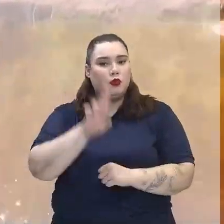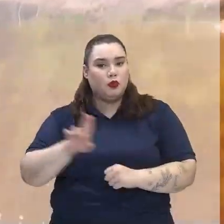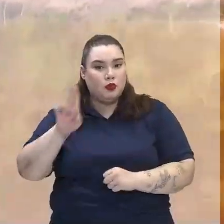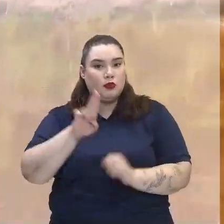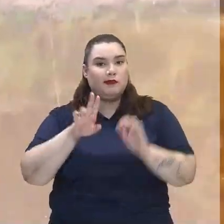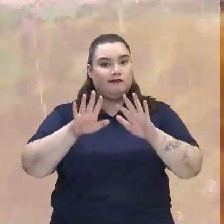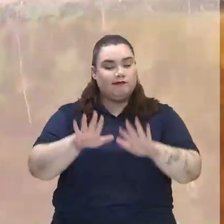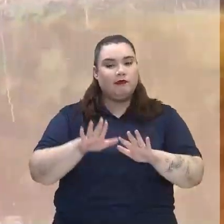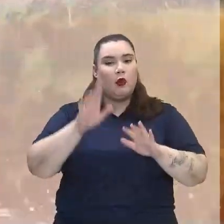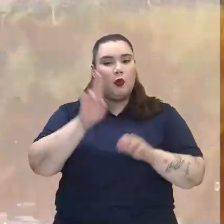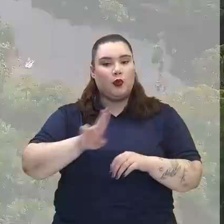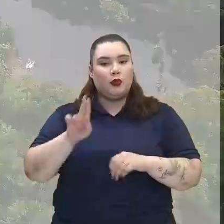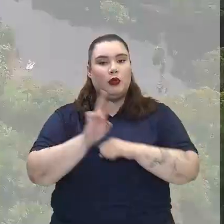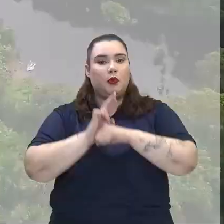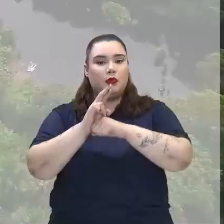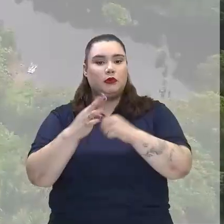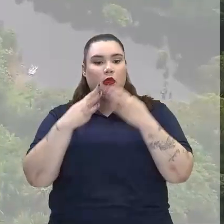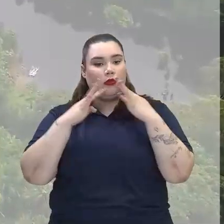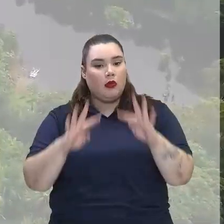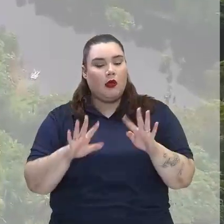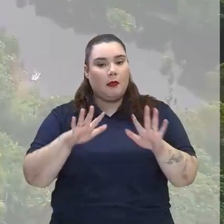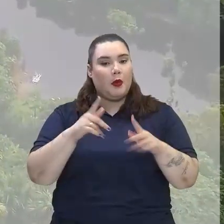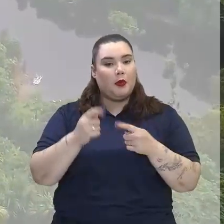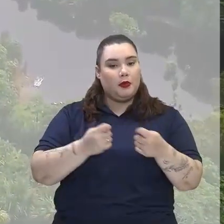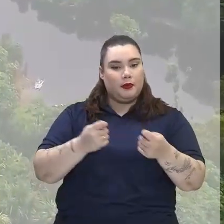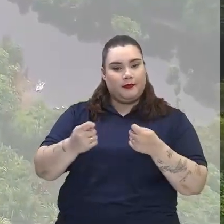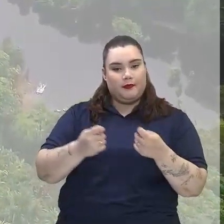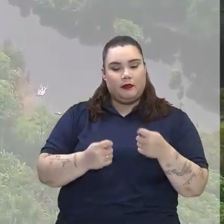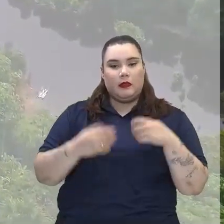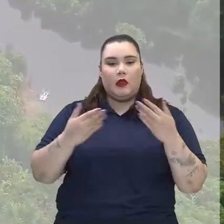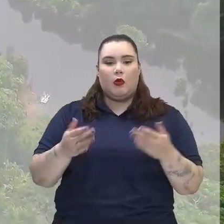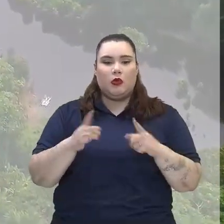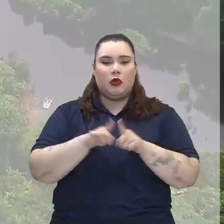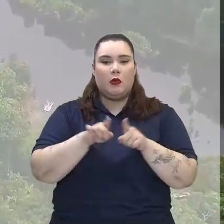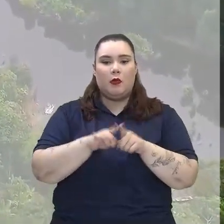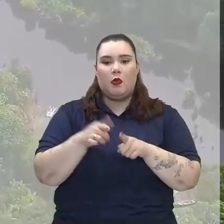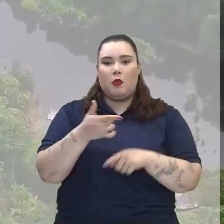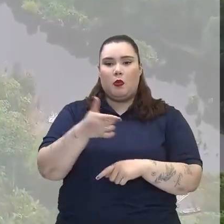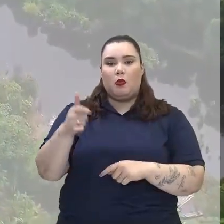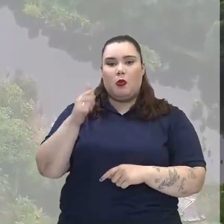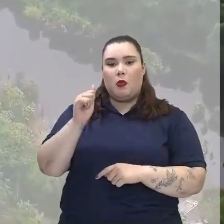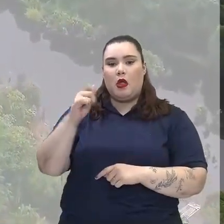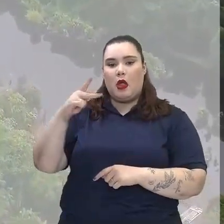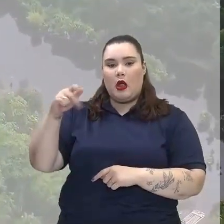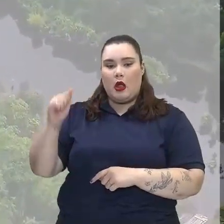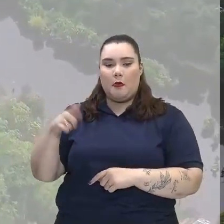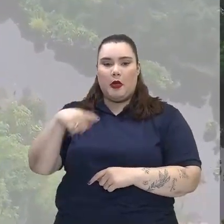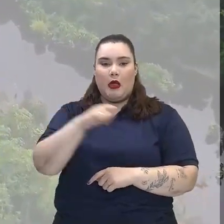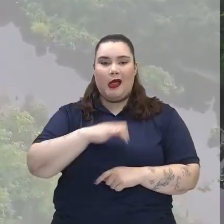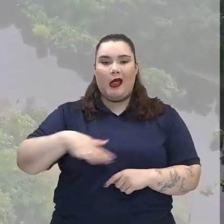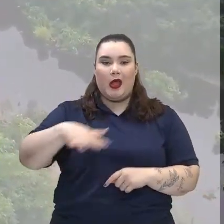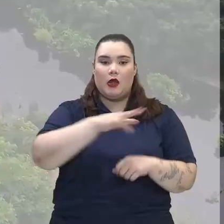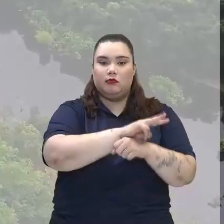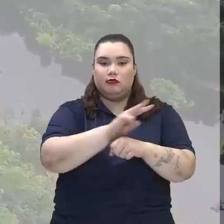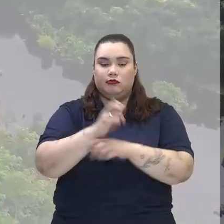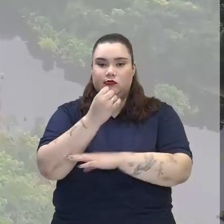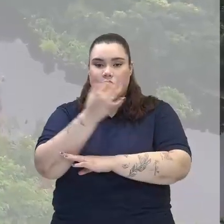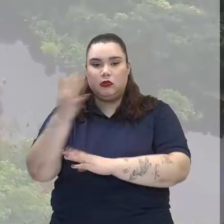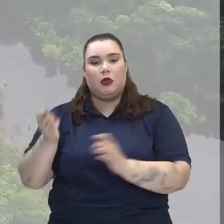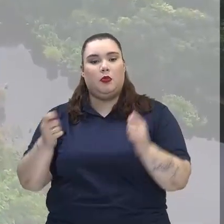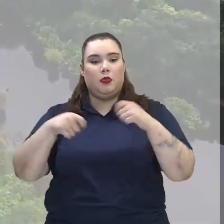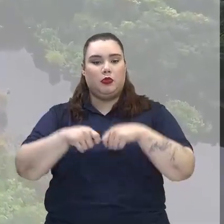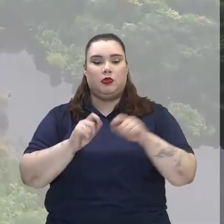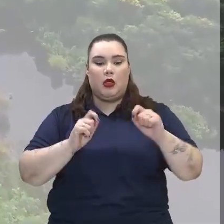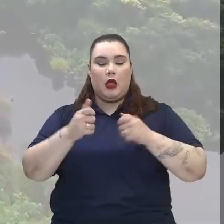responsável dos recursos naturais. Áreas de proteção ambiental permitem moradia e atividades econômicas com